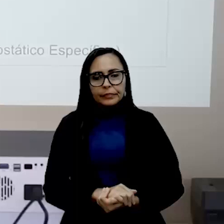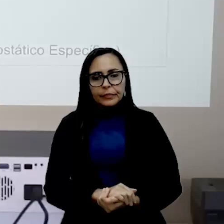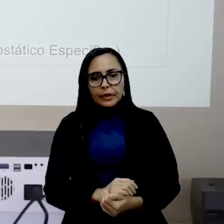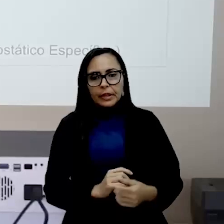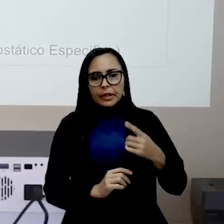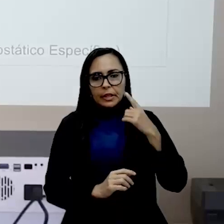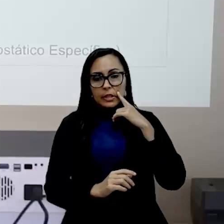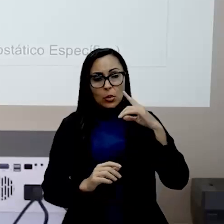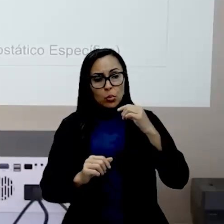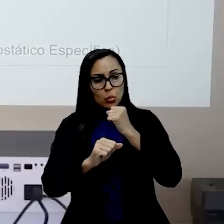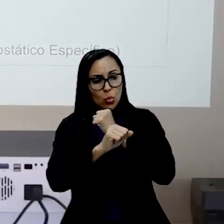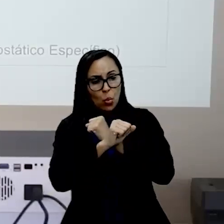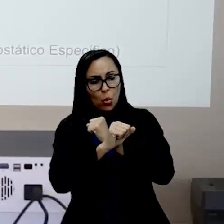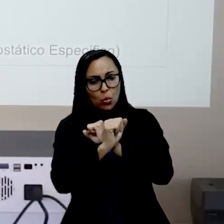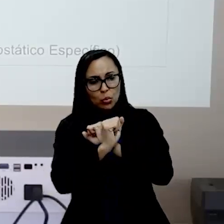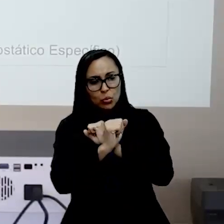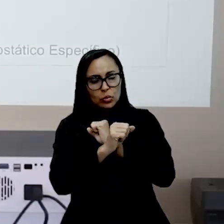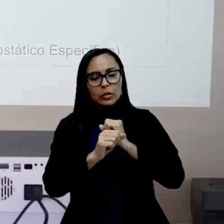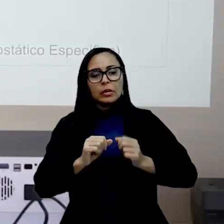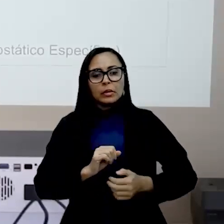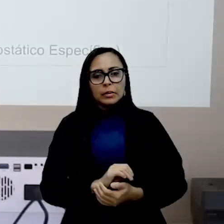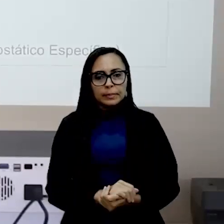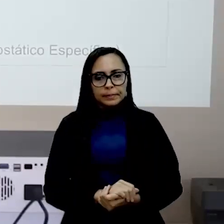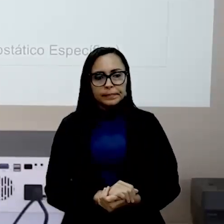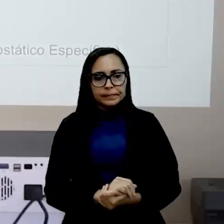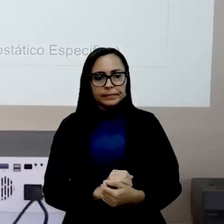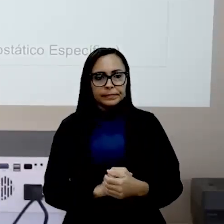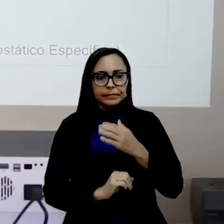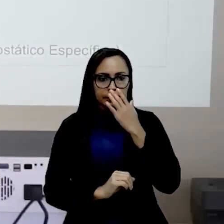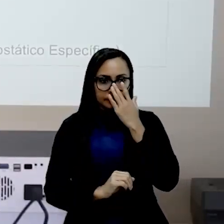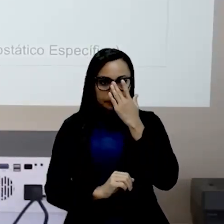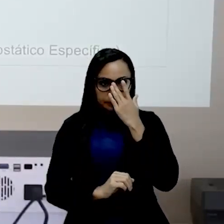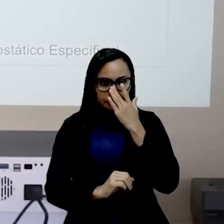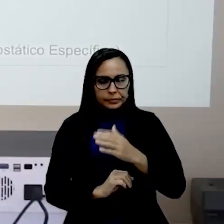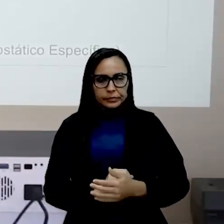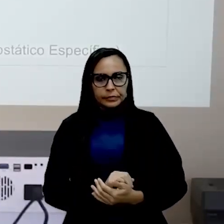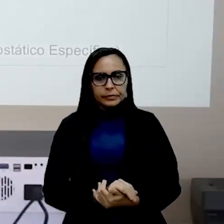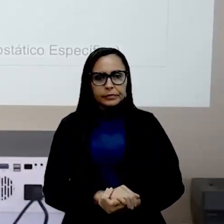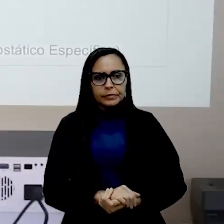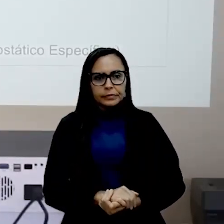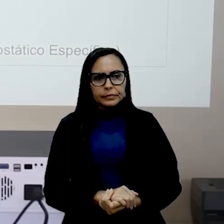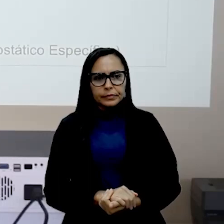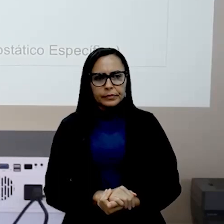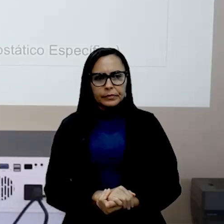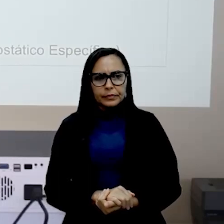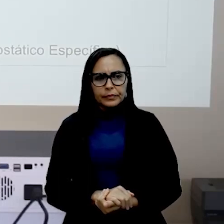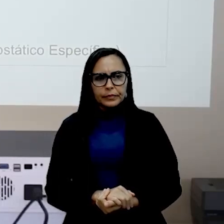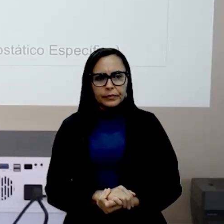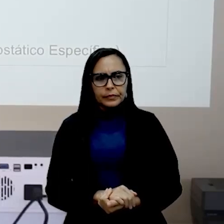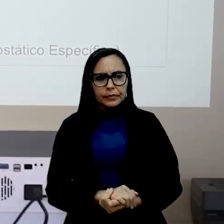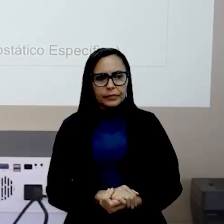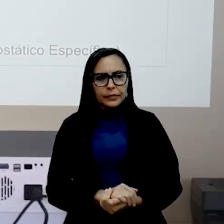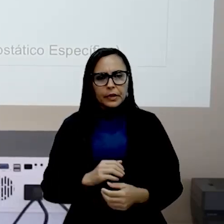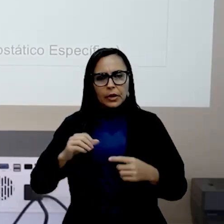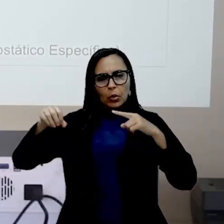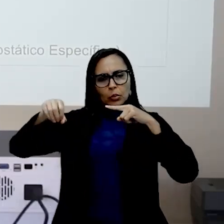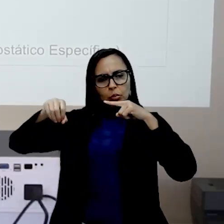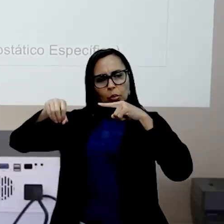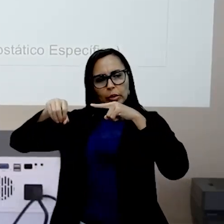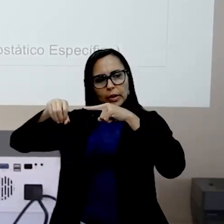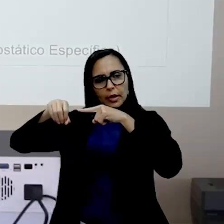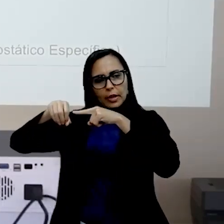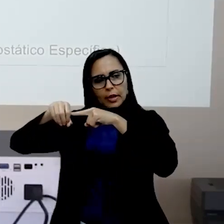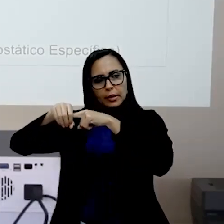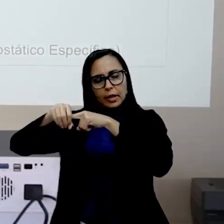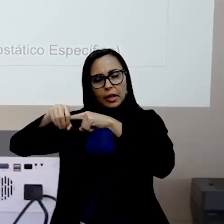e quase que estrangulou a coluna e o cara ficava sem andar. Não é? O toque retal, que é um exame que até